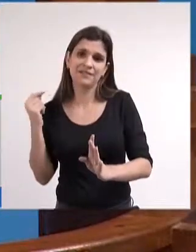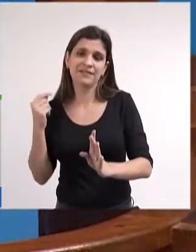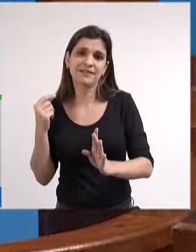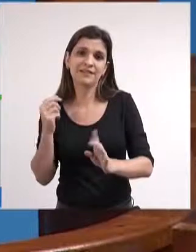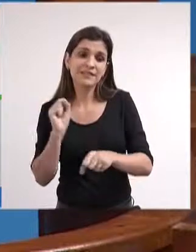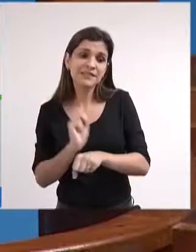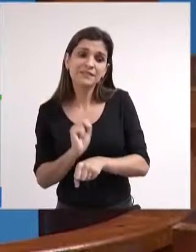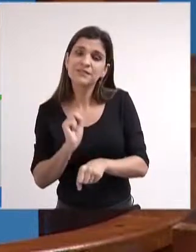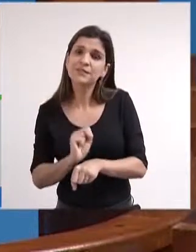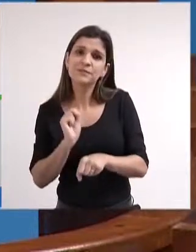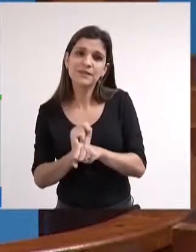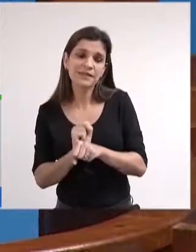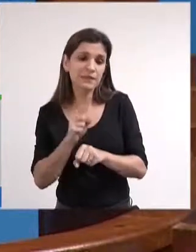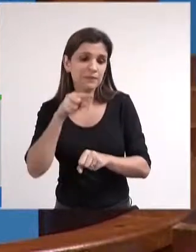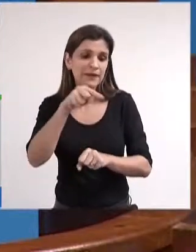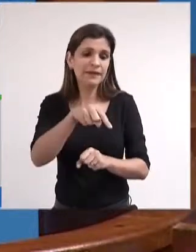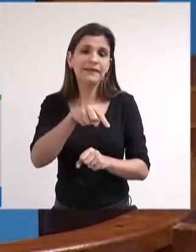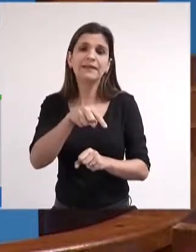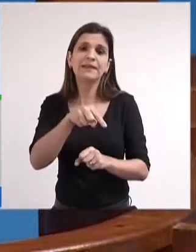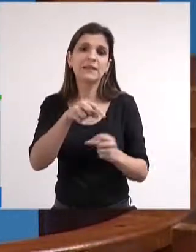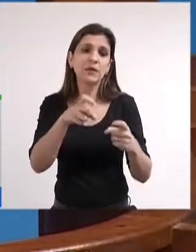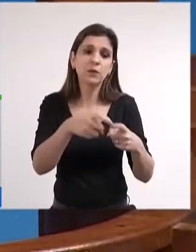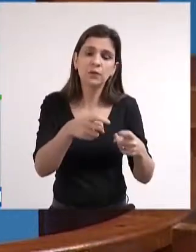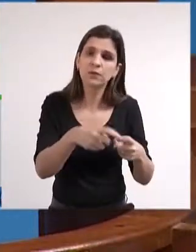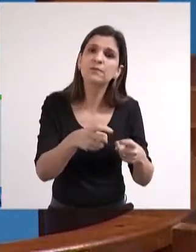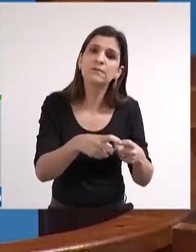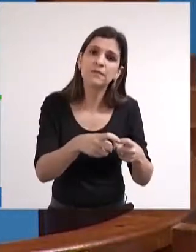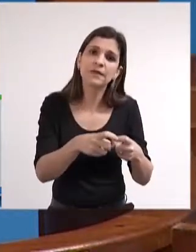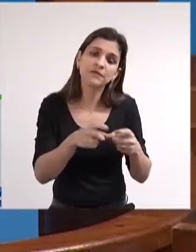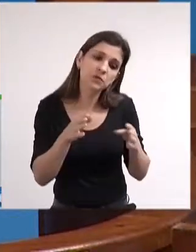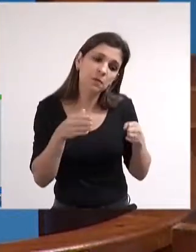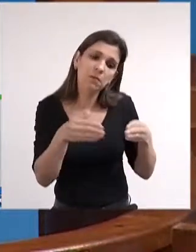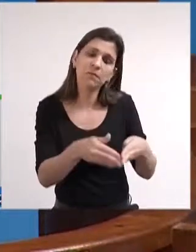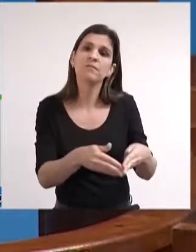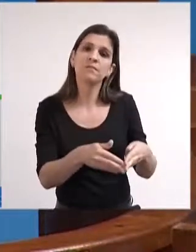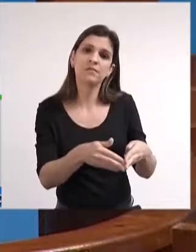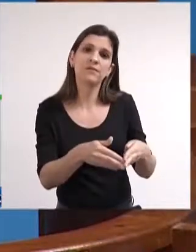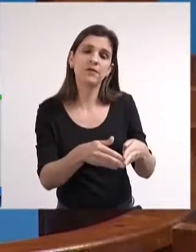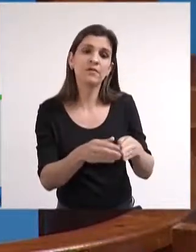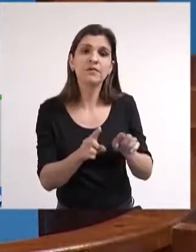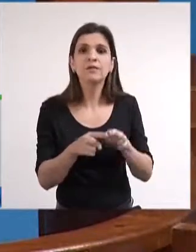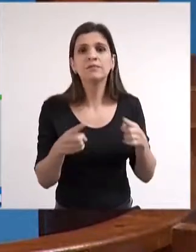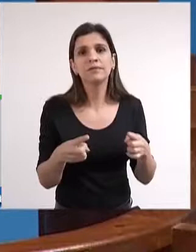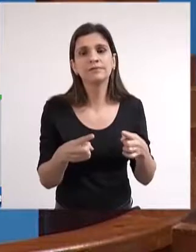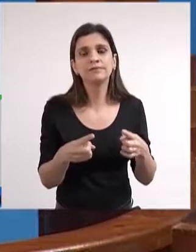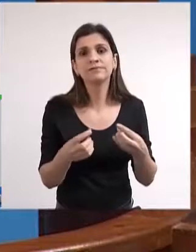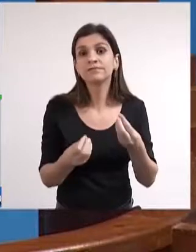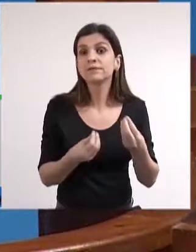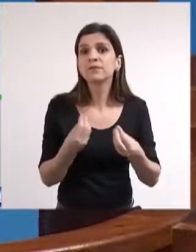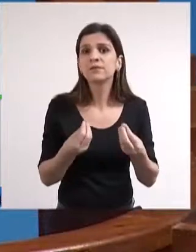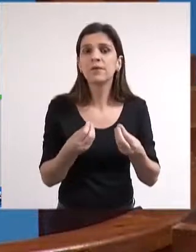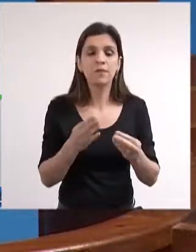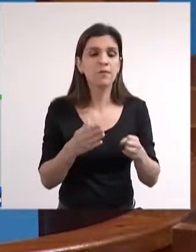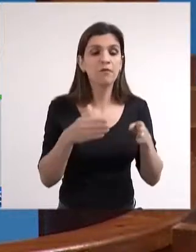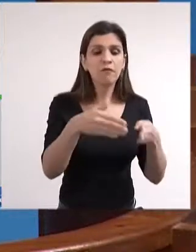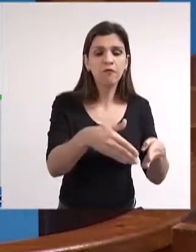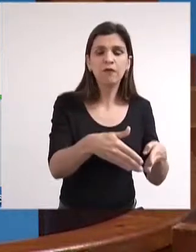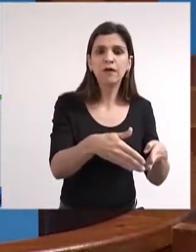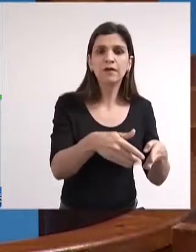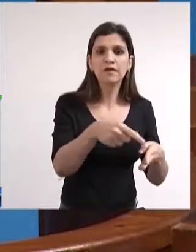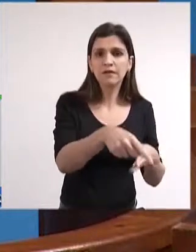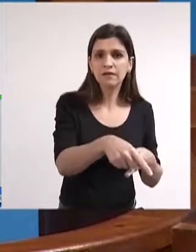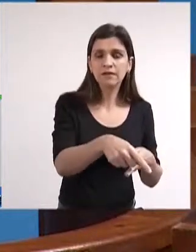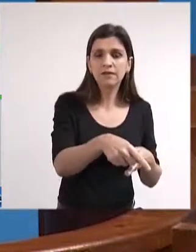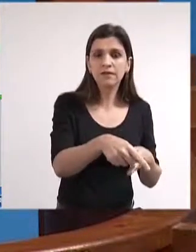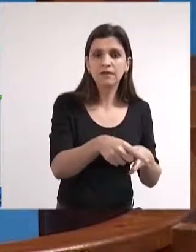é porque ela não tem dinheiro, senão ela pagaria, ela teria um plano de saúde particular. Aliás, tem muitos planos de saúde,